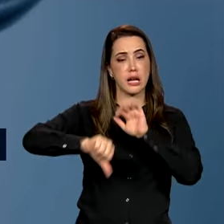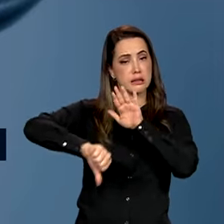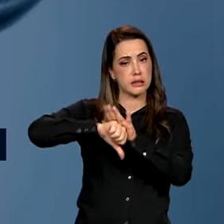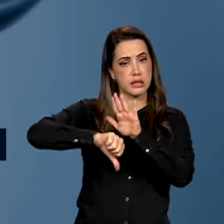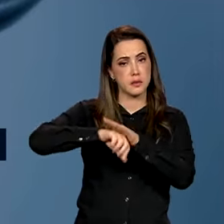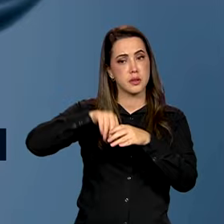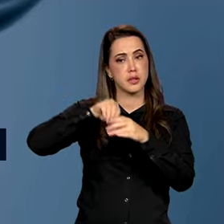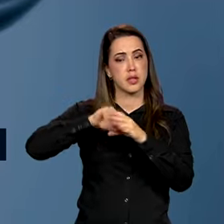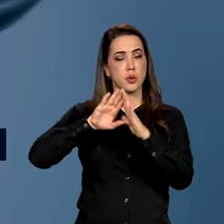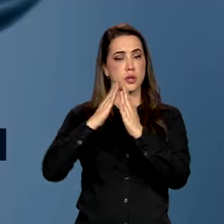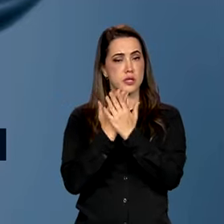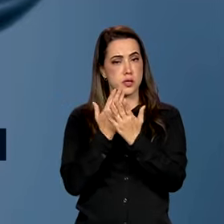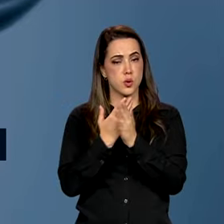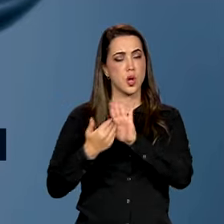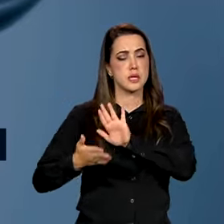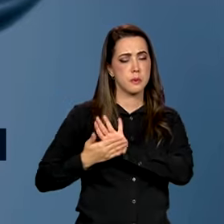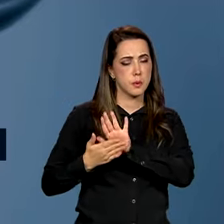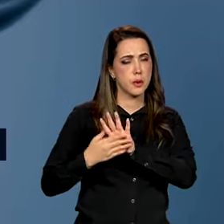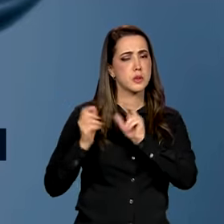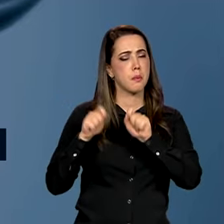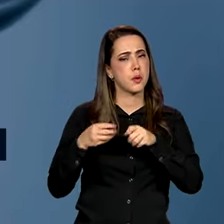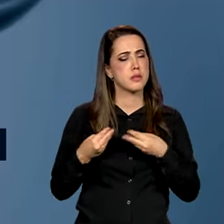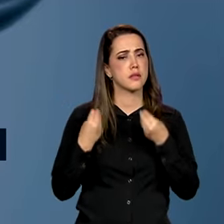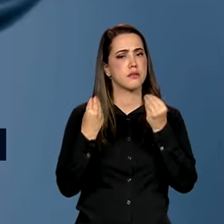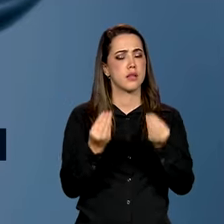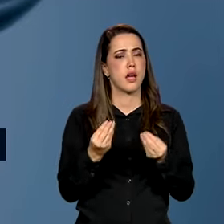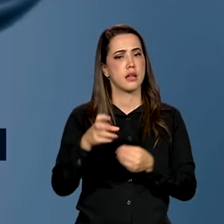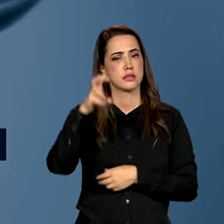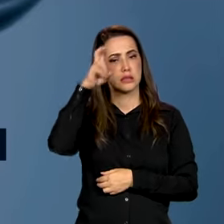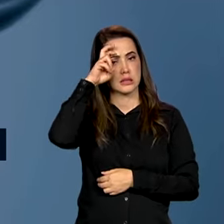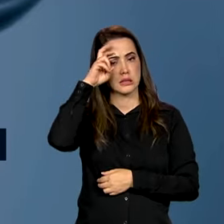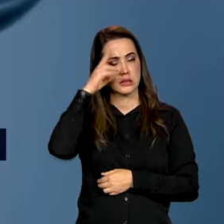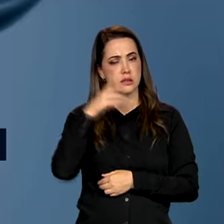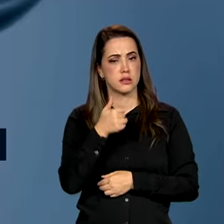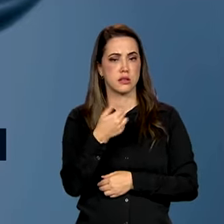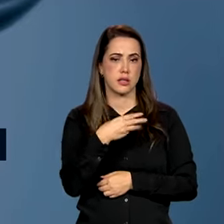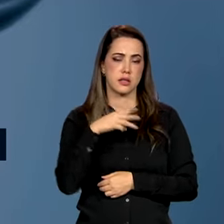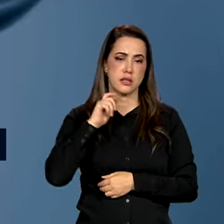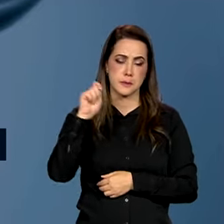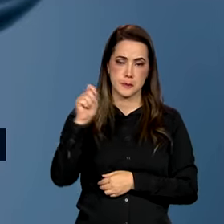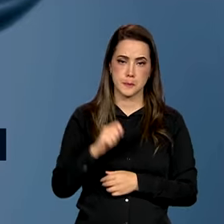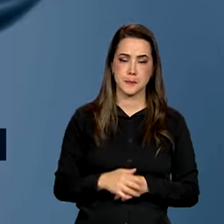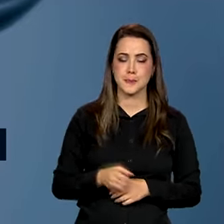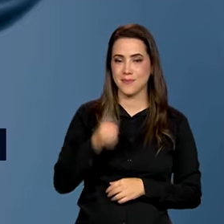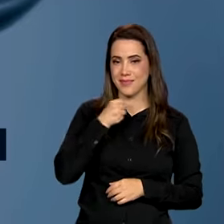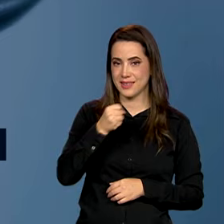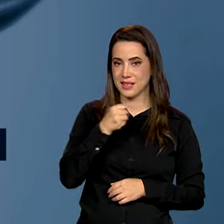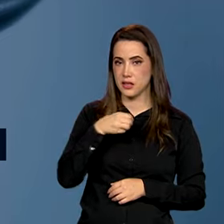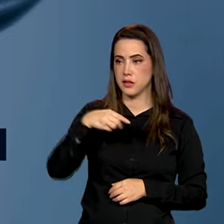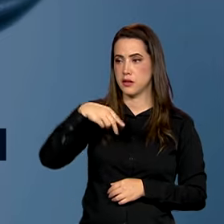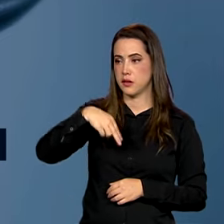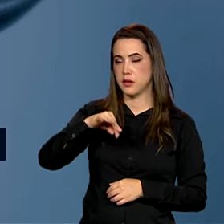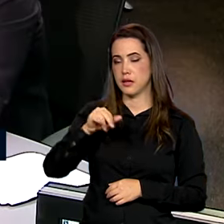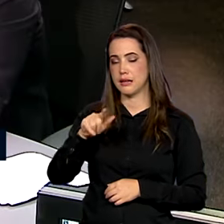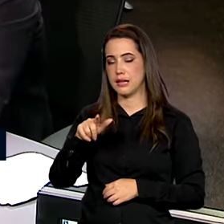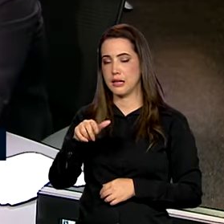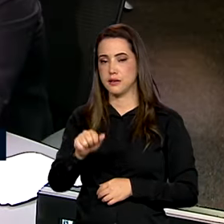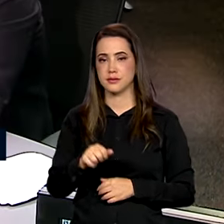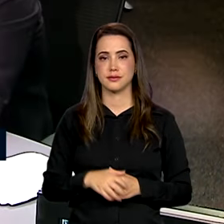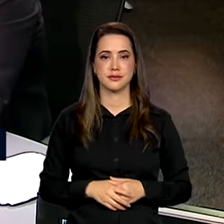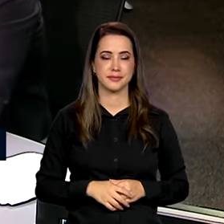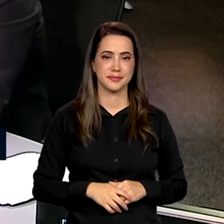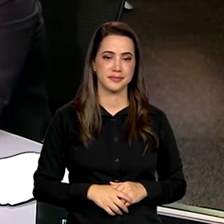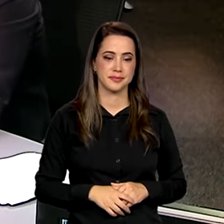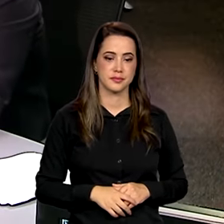contexto escolar as propostas podem ser enviadas a partir de quinta-feira 13 de Abril reportagem Natália coslike